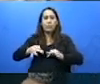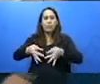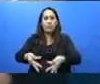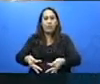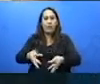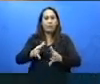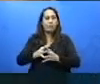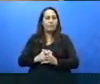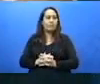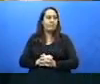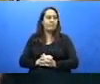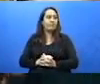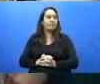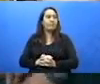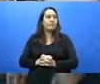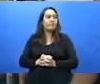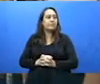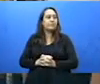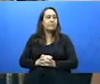ponto final.